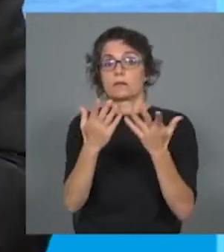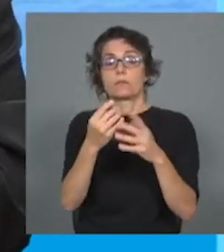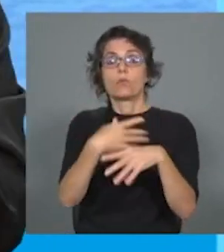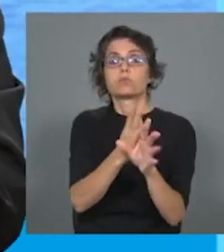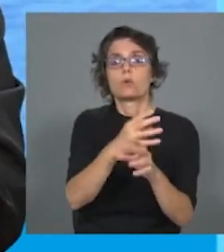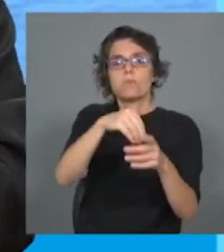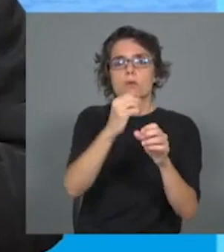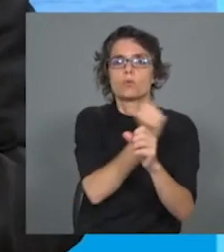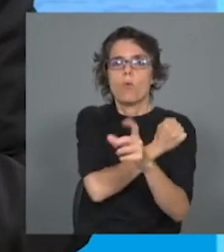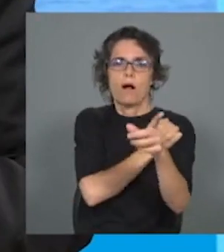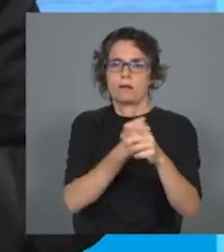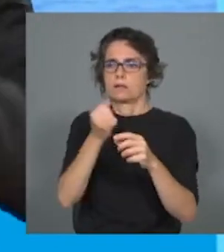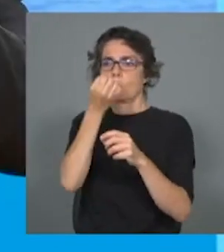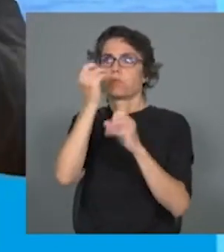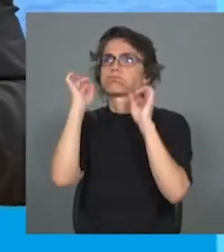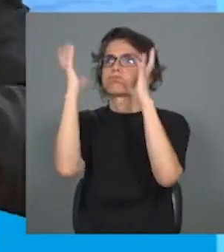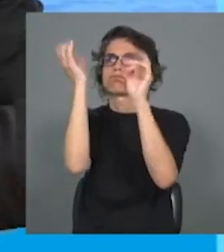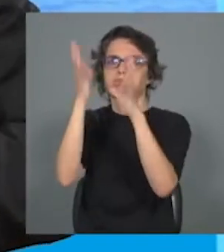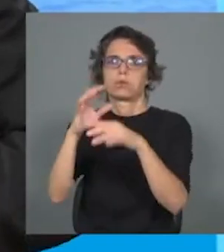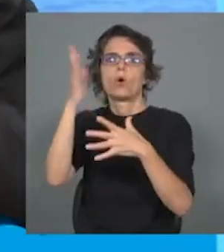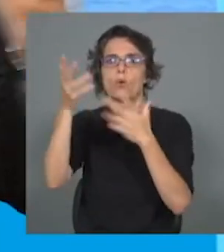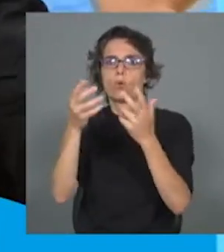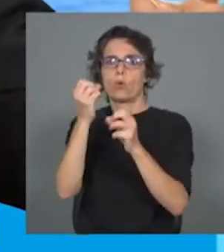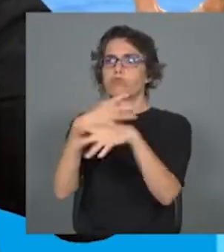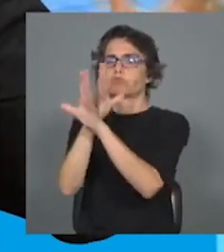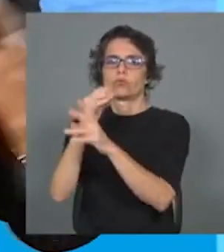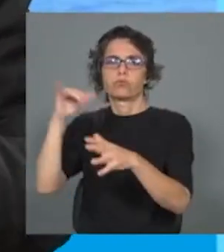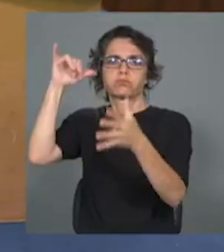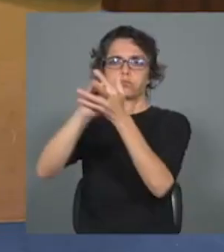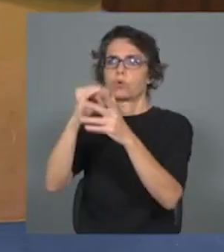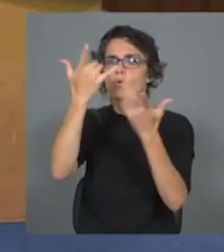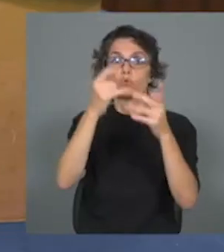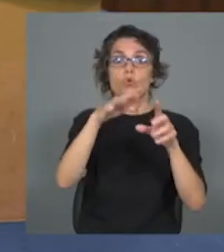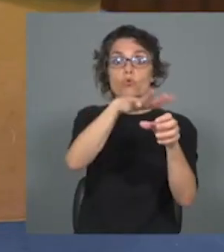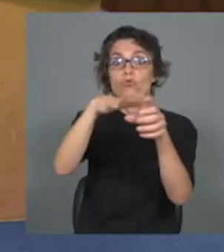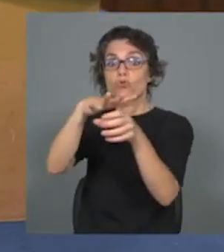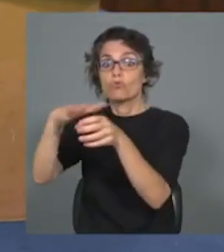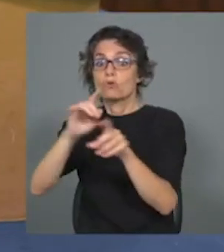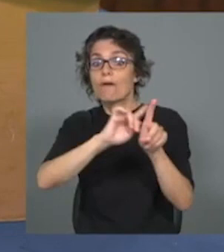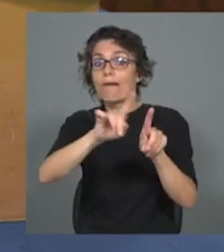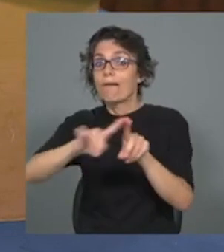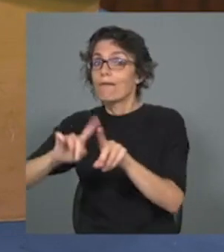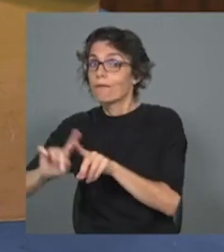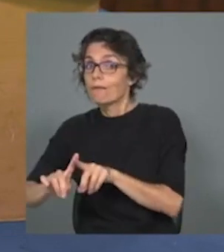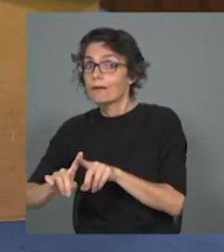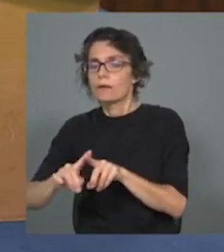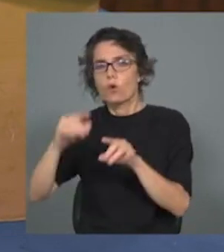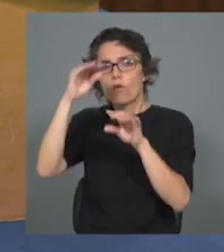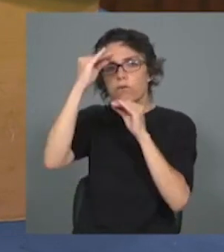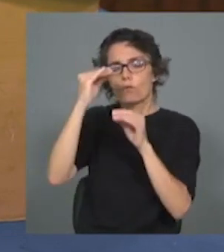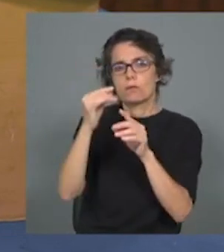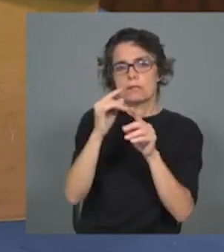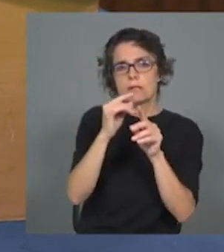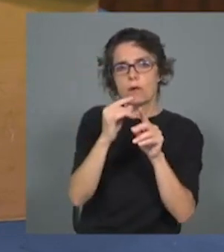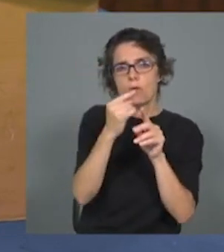fogo de uma floresta, a apagar um fogo industrial ou um fogo no aeroporto. Portanto, é preciso formação específica para saber fazer o